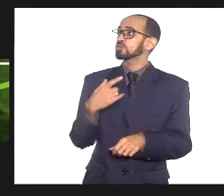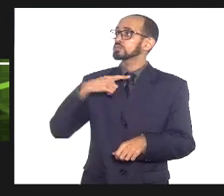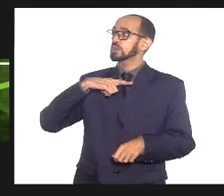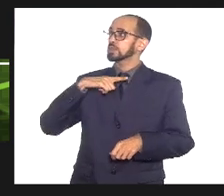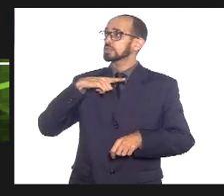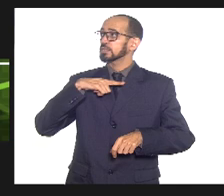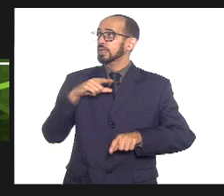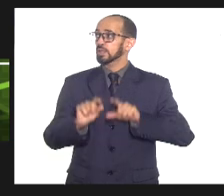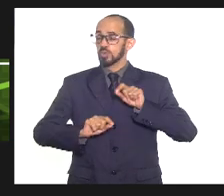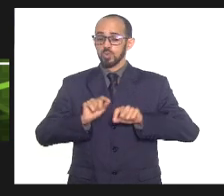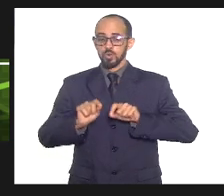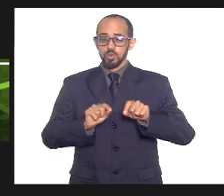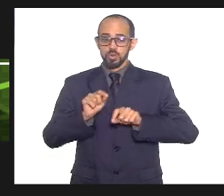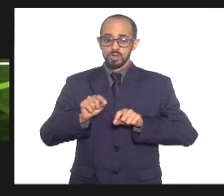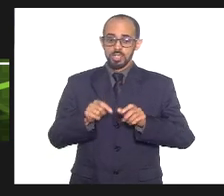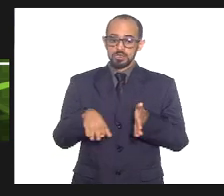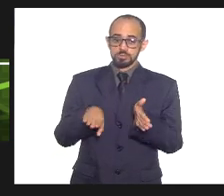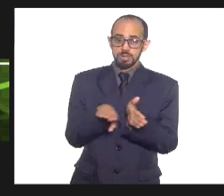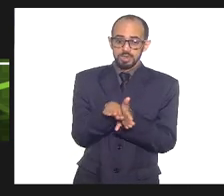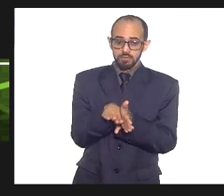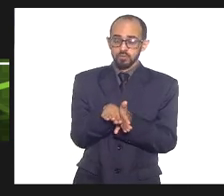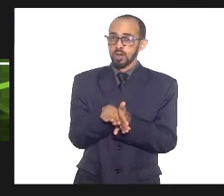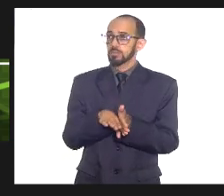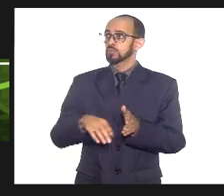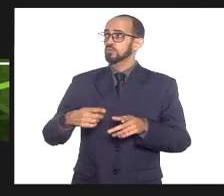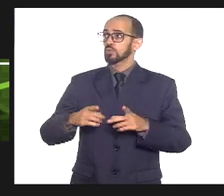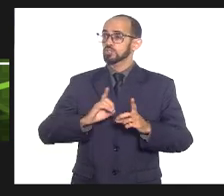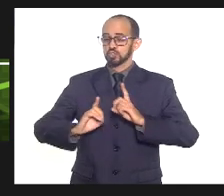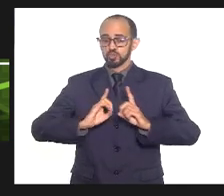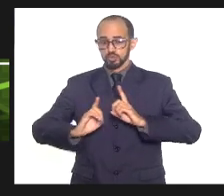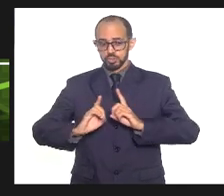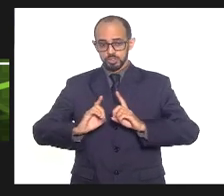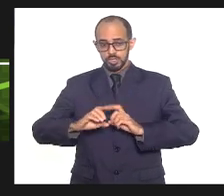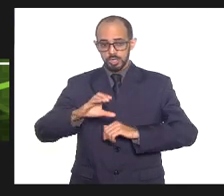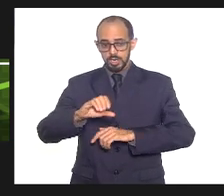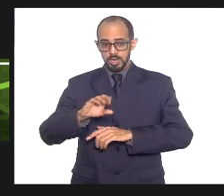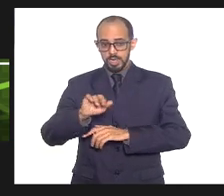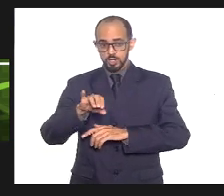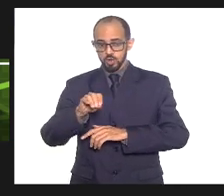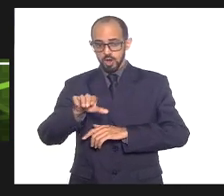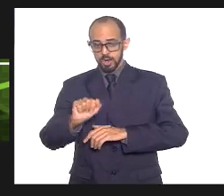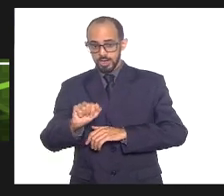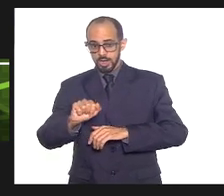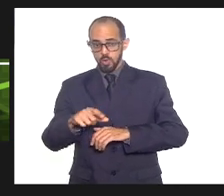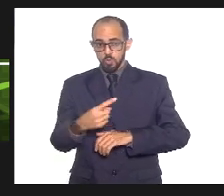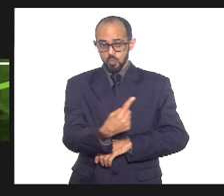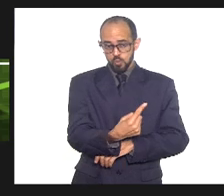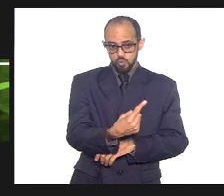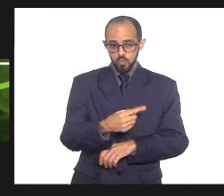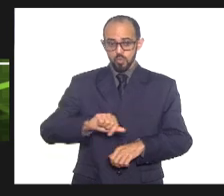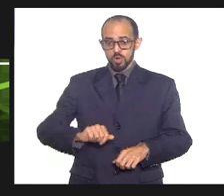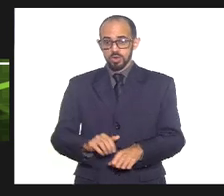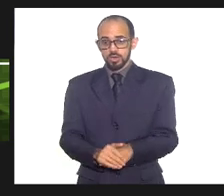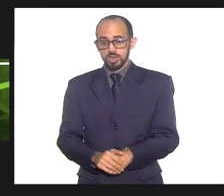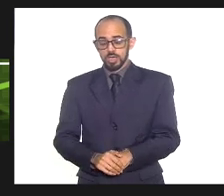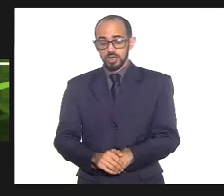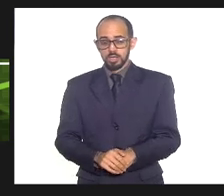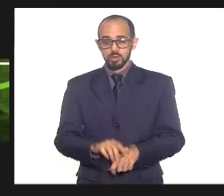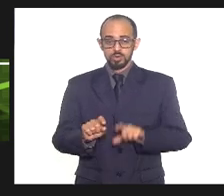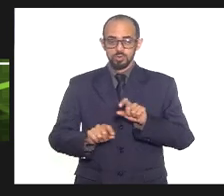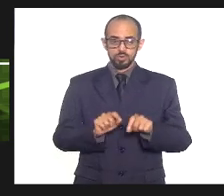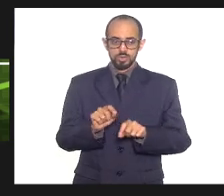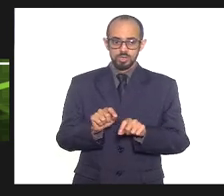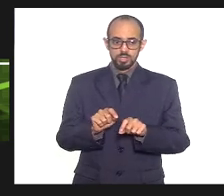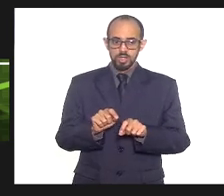das plataformas, né, que foi discutida no caso da Carioca 1, quando a Petrobras levantou que a MODEC